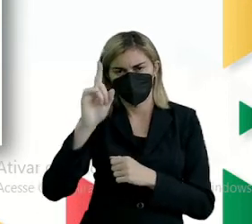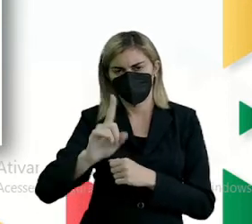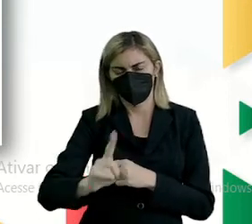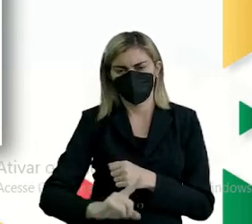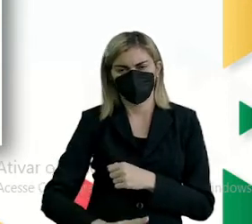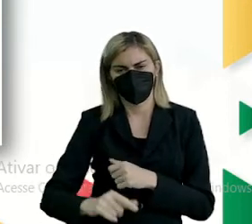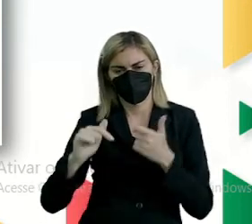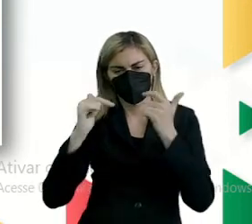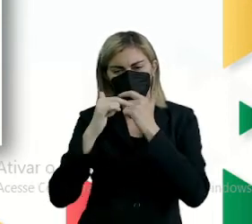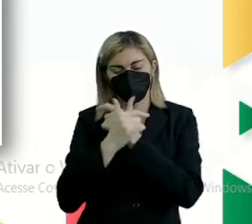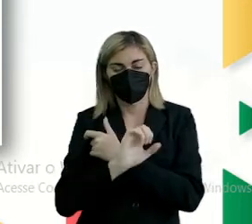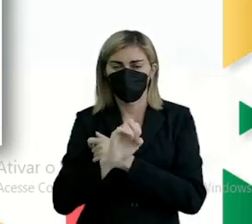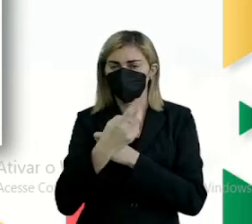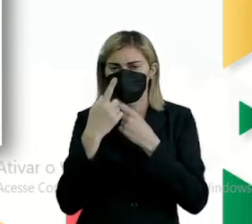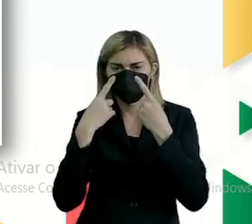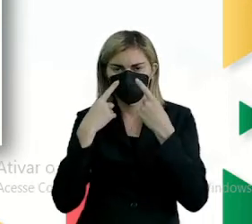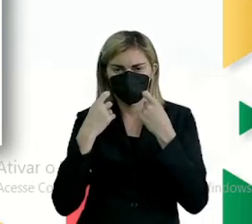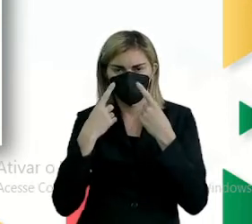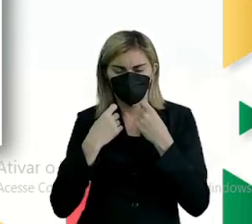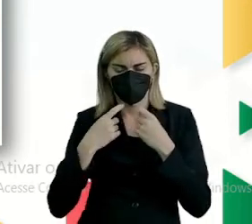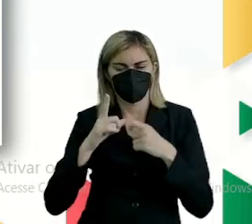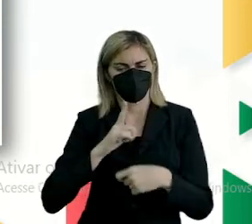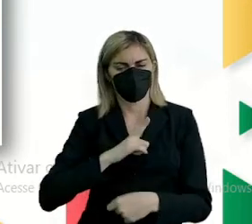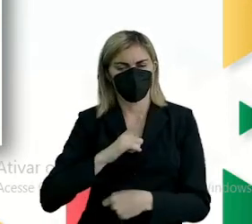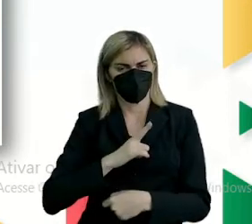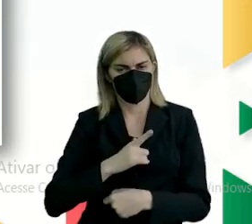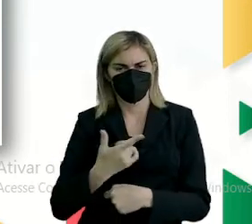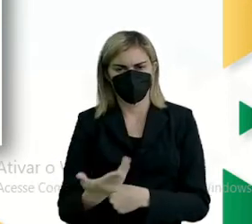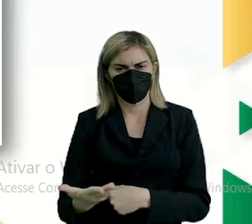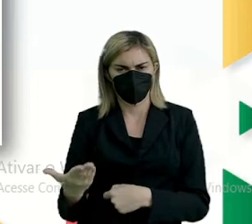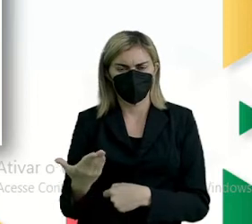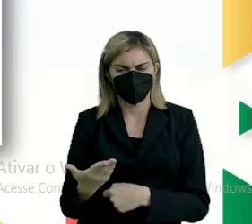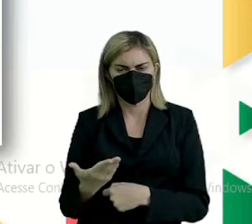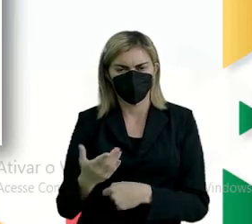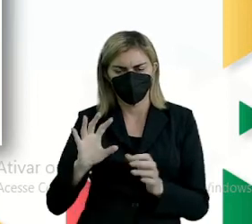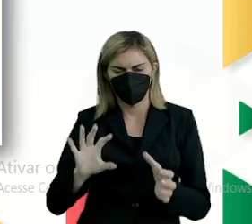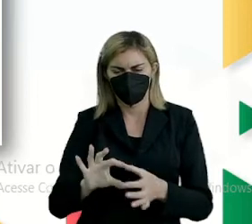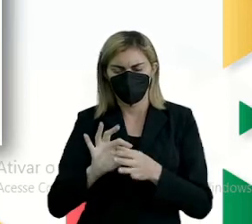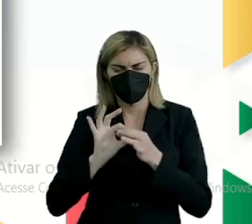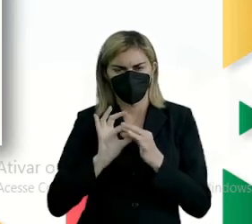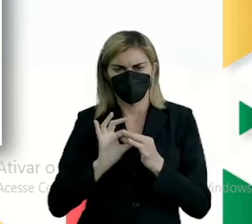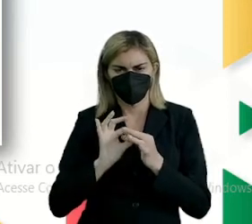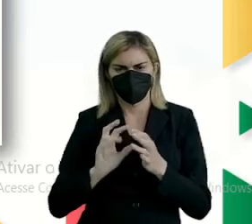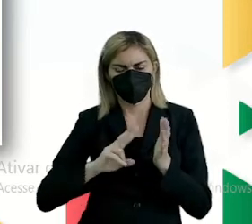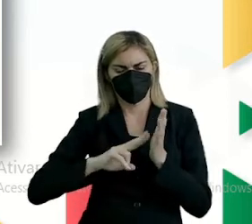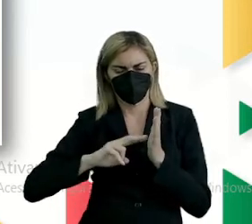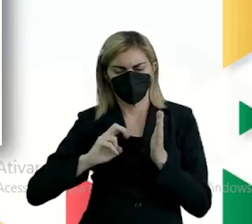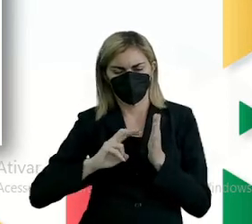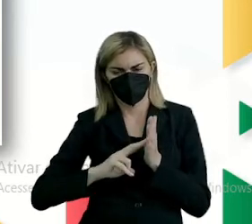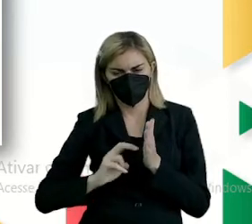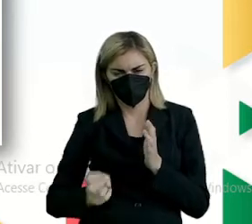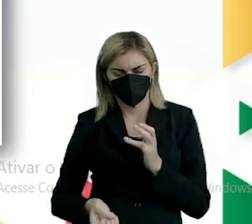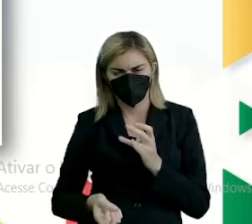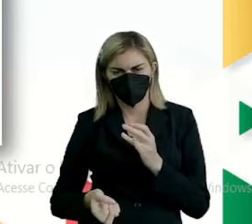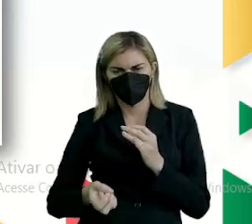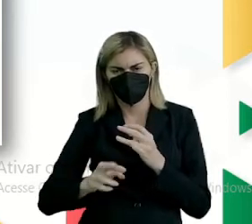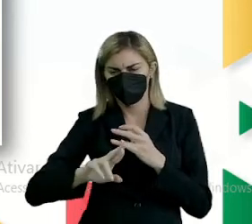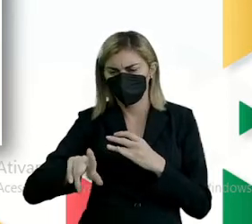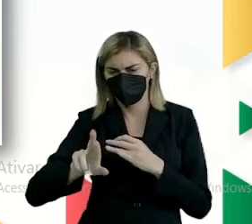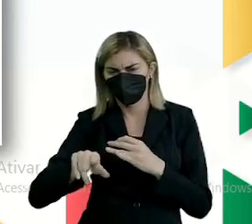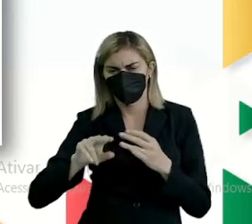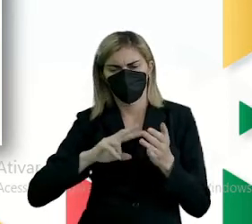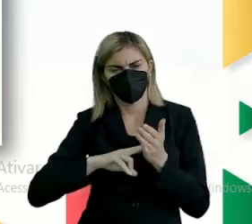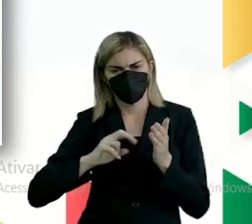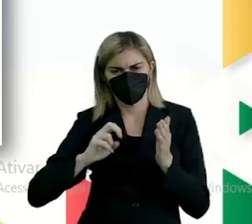ri ou se chora. E há um produto, veja só, a junção do verbal, a junção do não